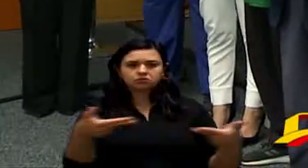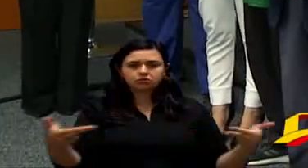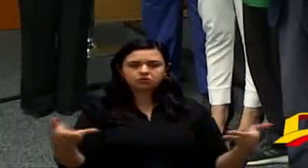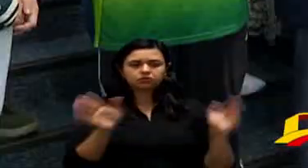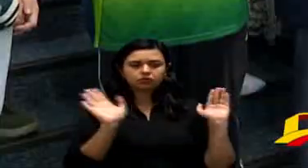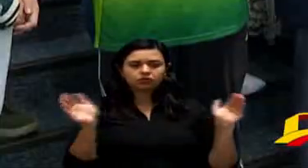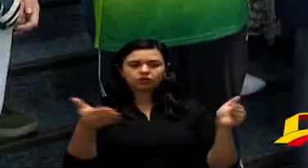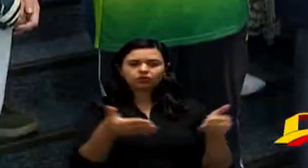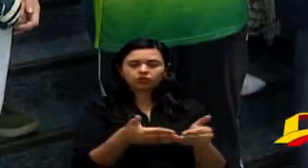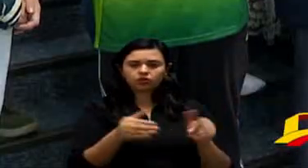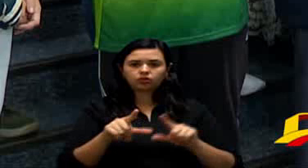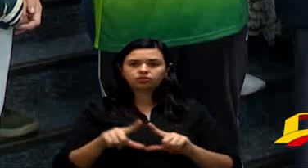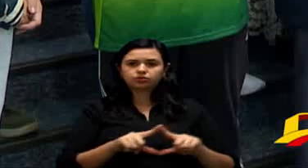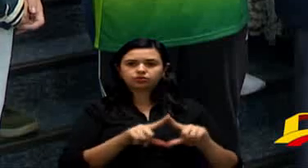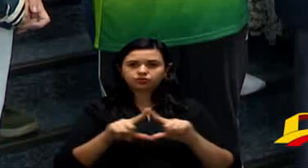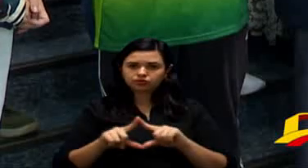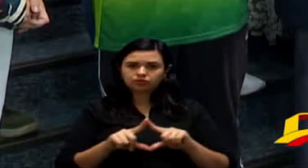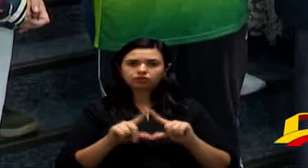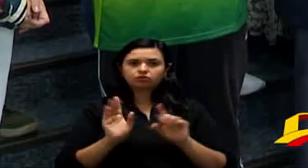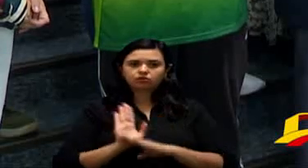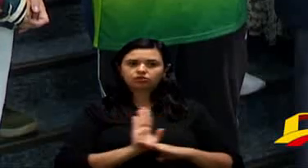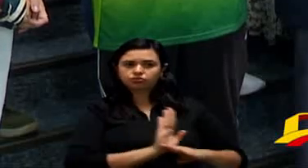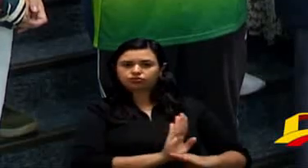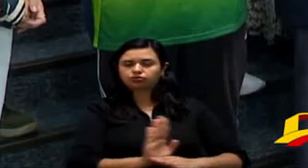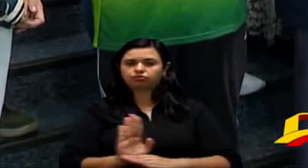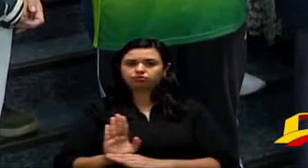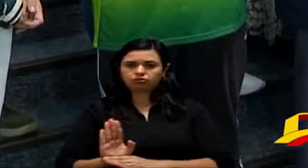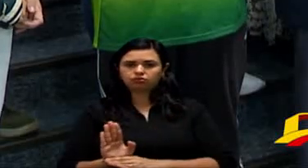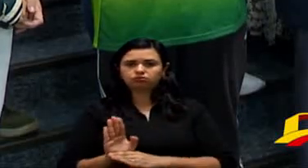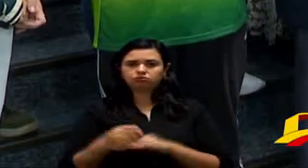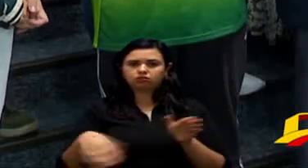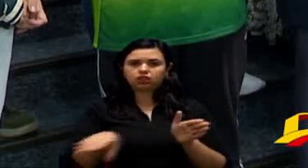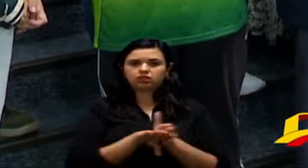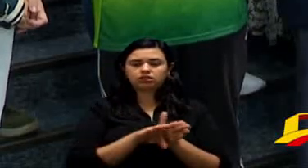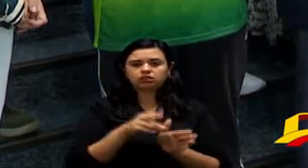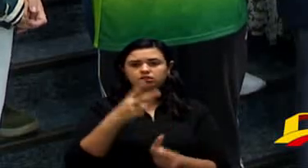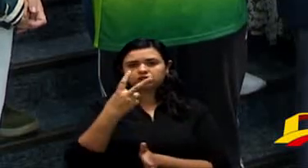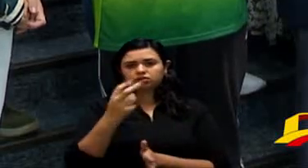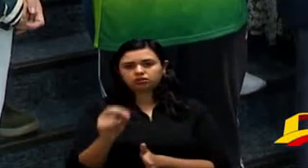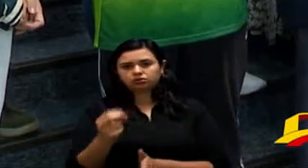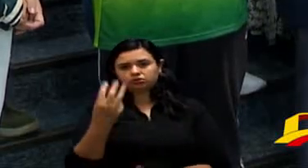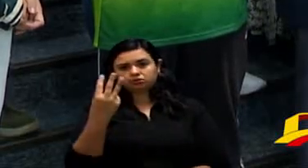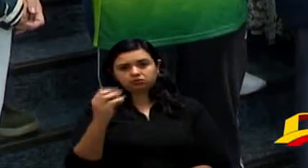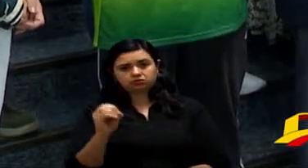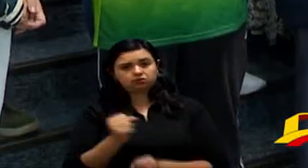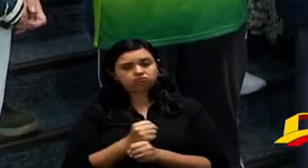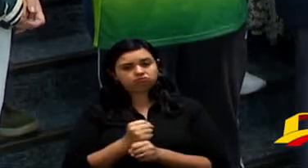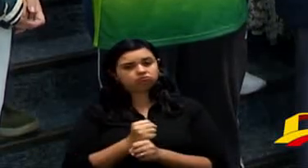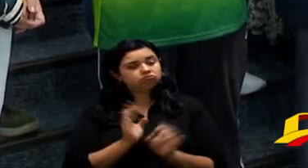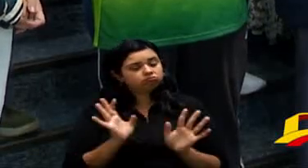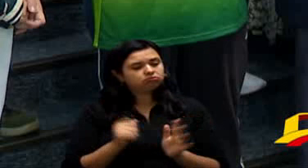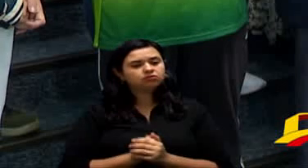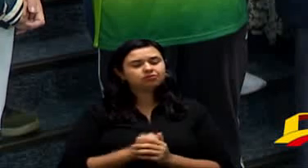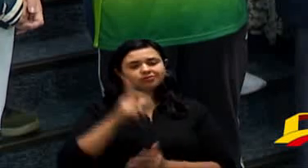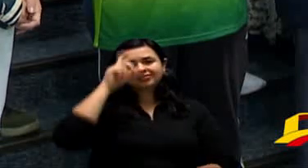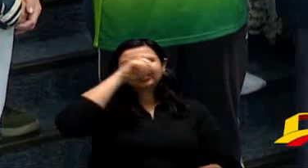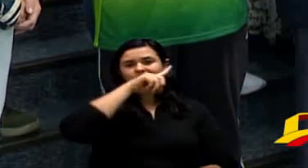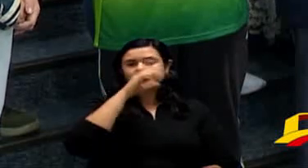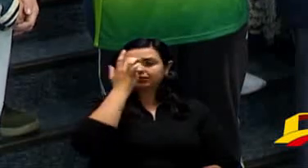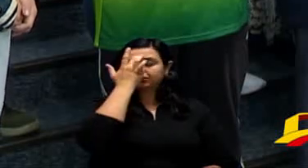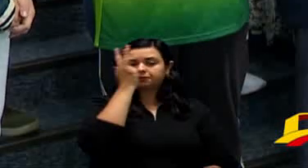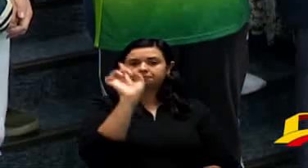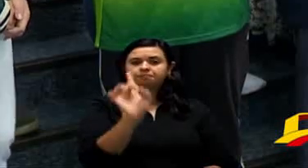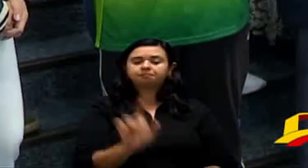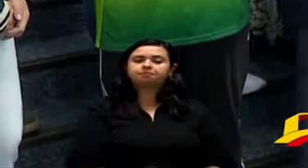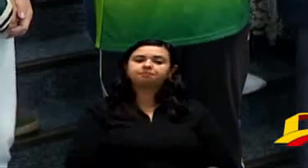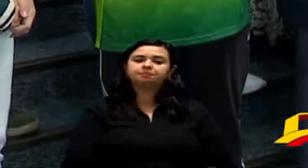sustentável a ser alcançado inclusive até o ano 2030 é um grande desafio na verdade um grande desafio para